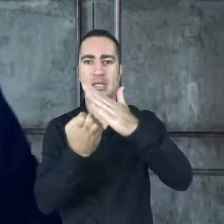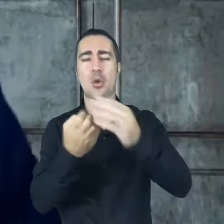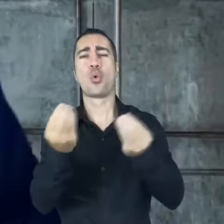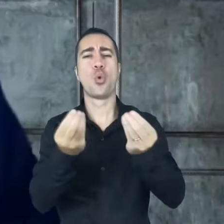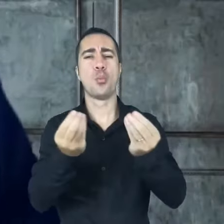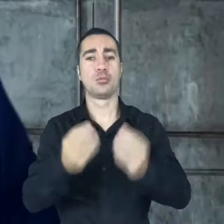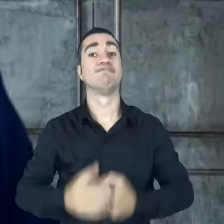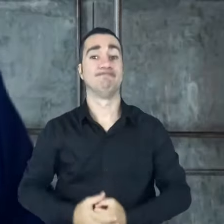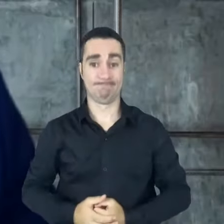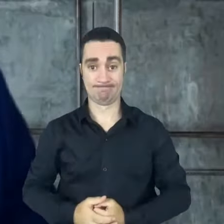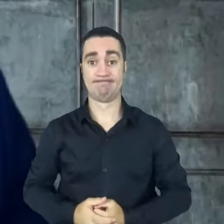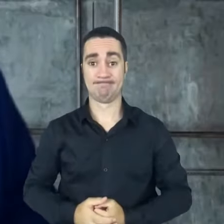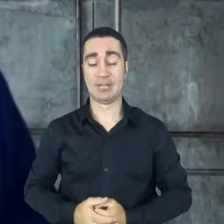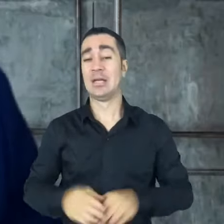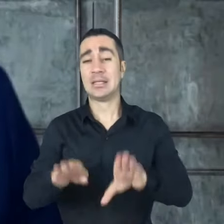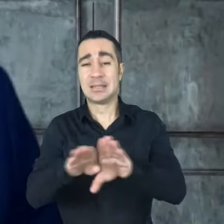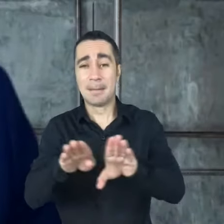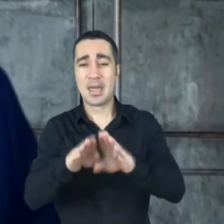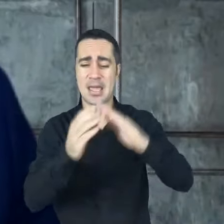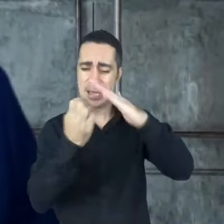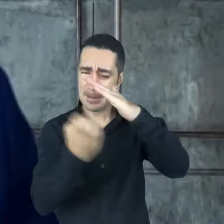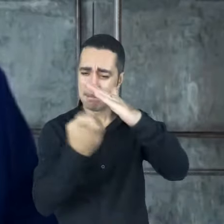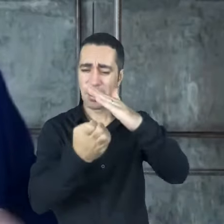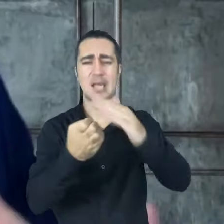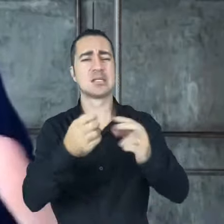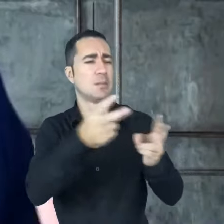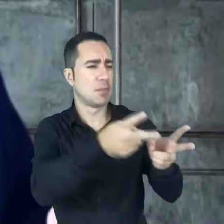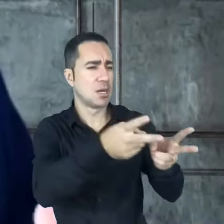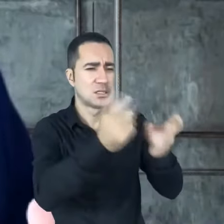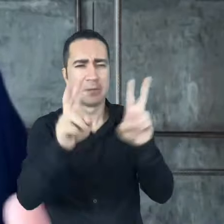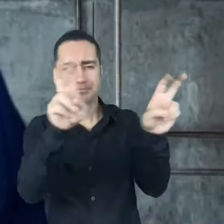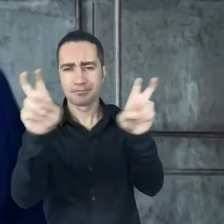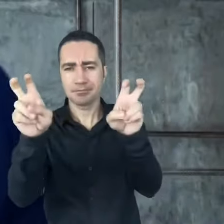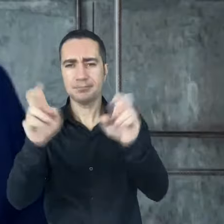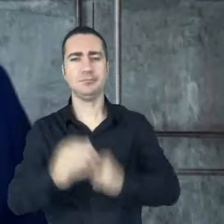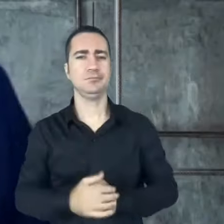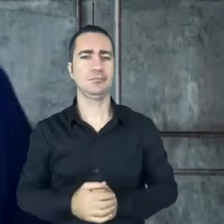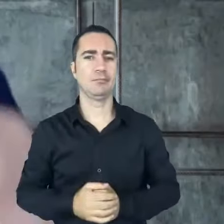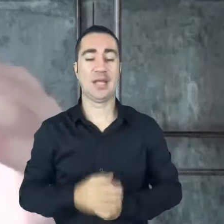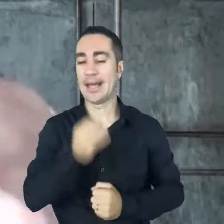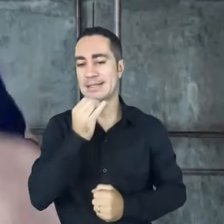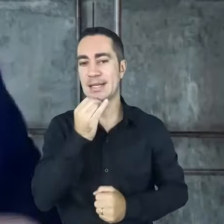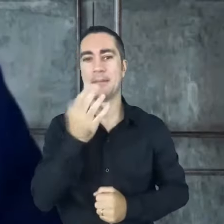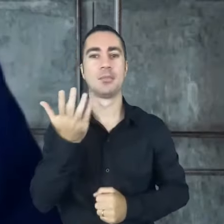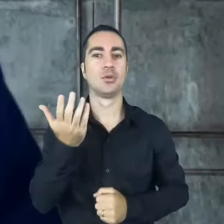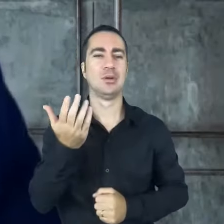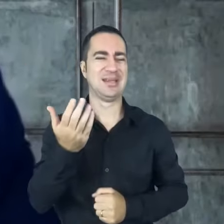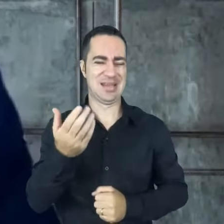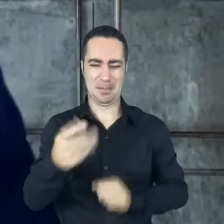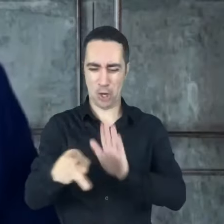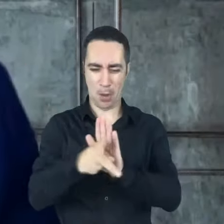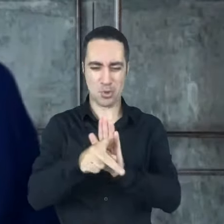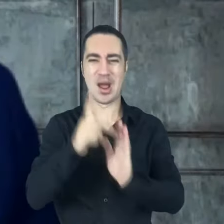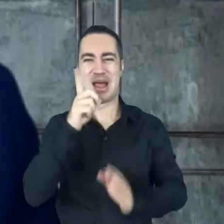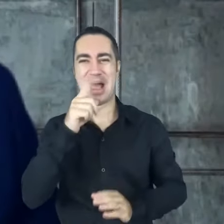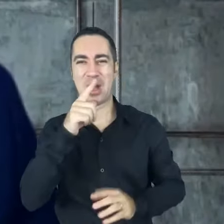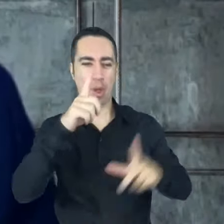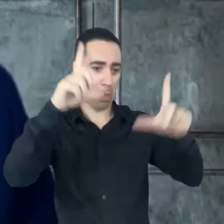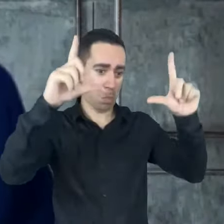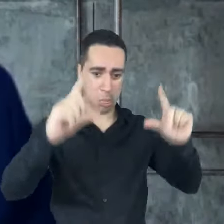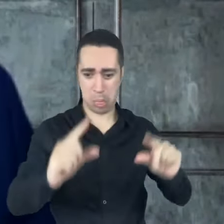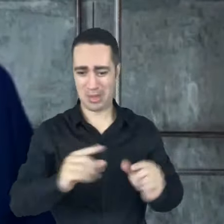como as empresas estão tratando a questão de não só estresse hídrico, mas pensando principalmente